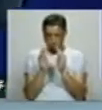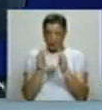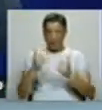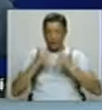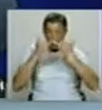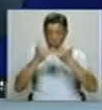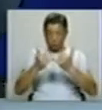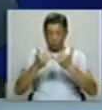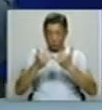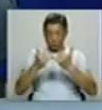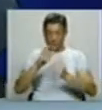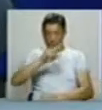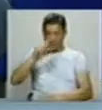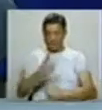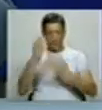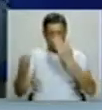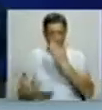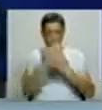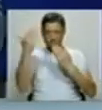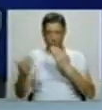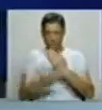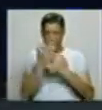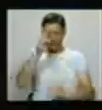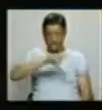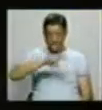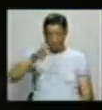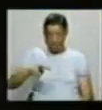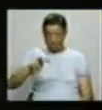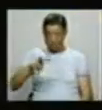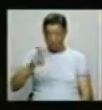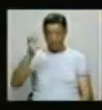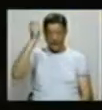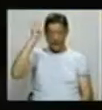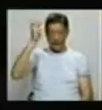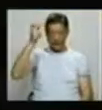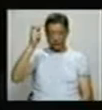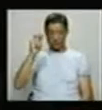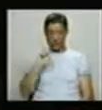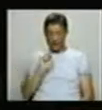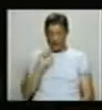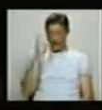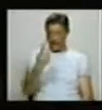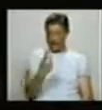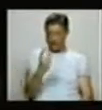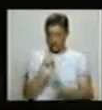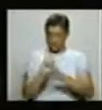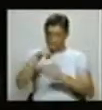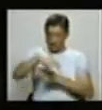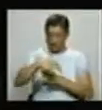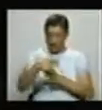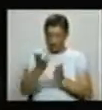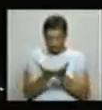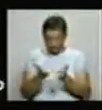depois deverão demorar alguns milhões de anos, relativamente cedo, relativamente rápido, para saírem dos seus ninhos, das